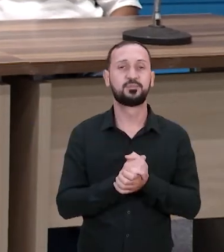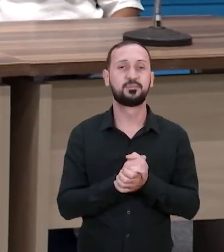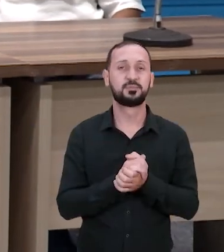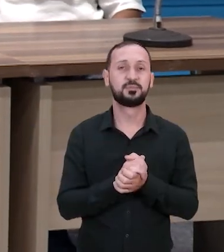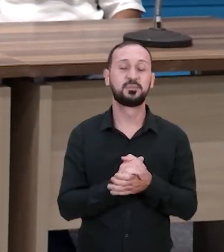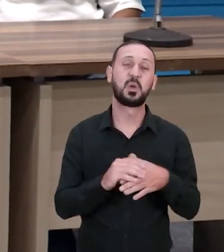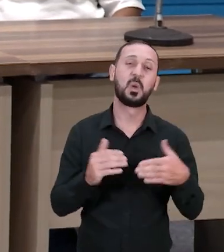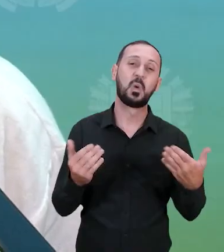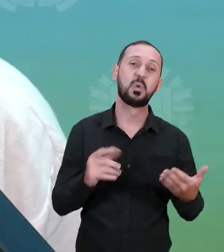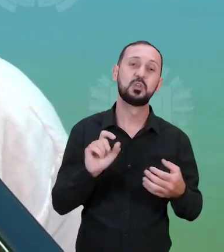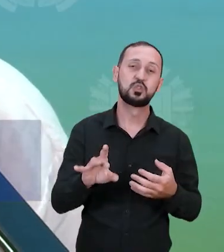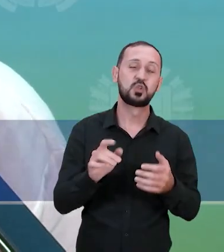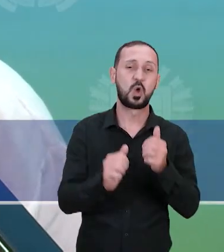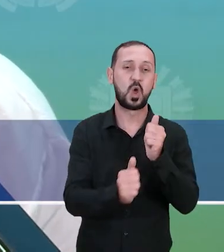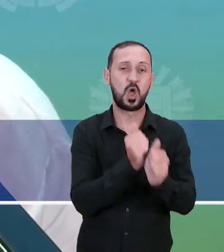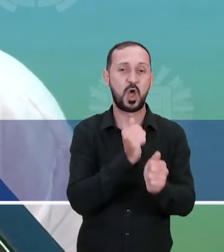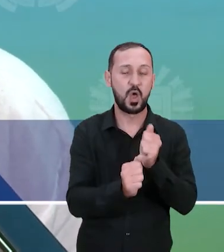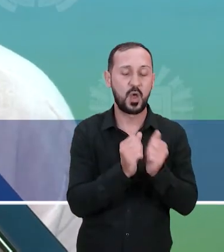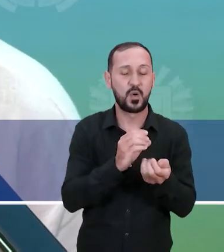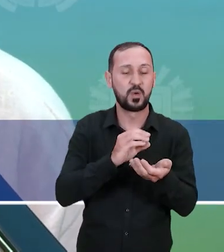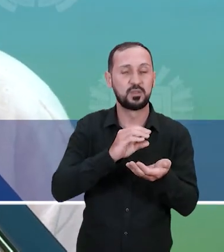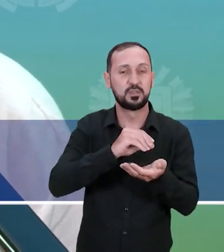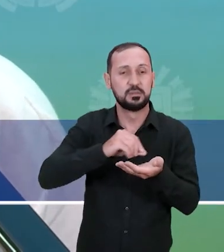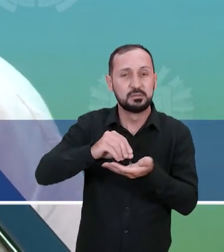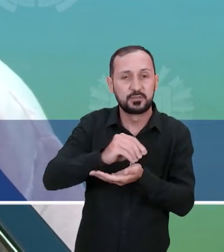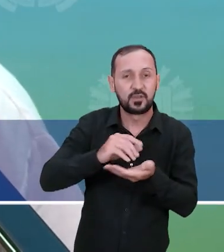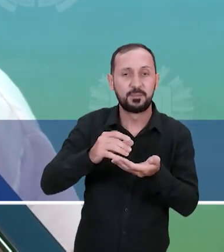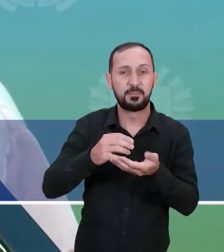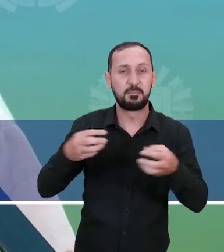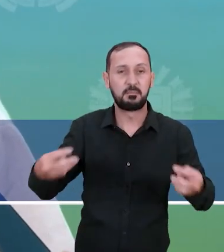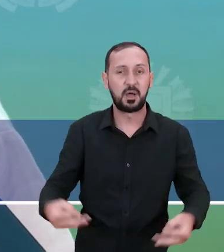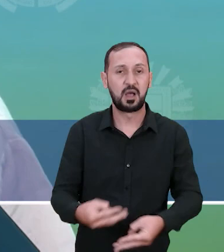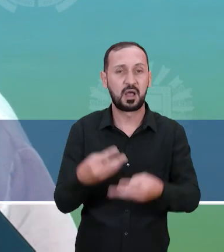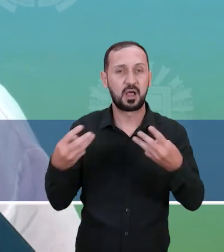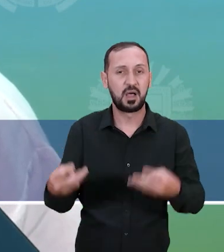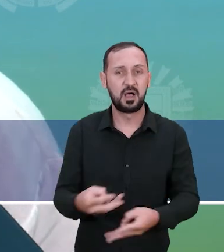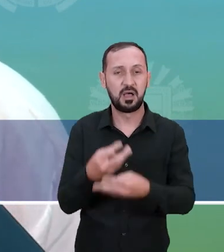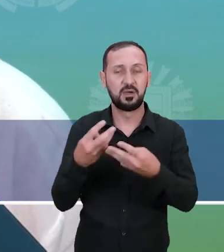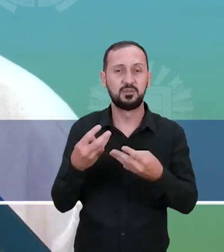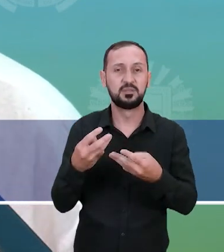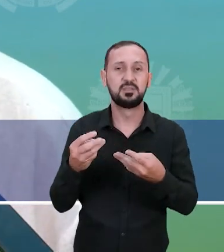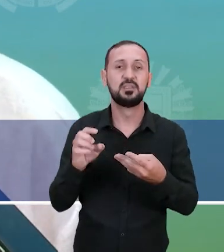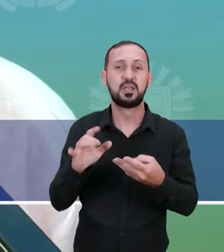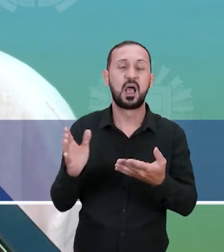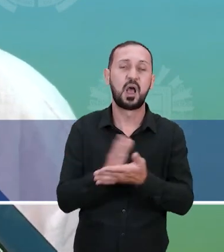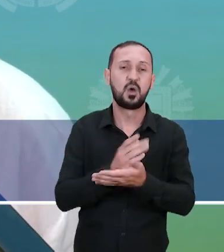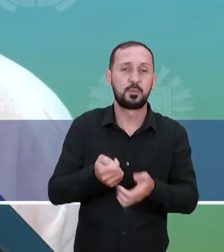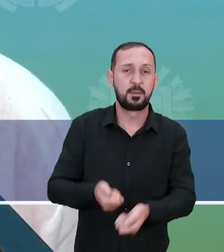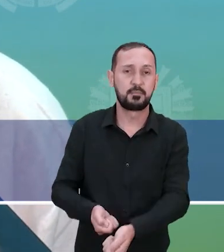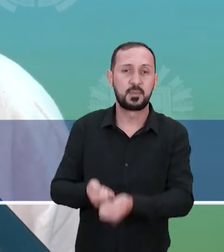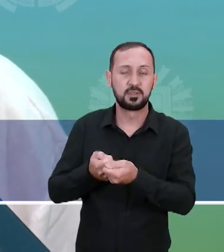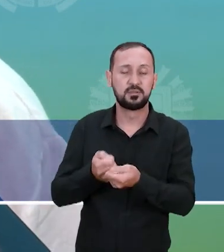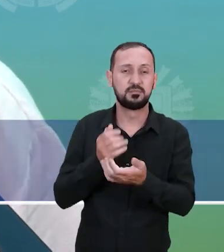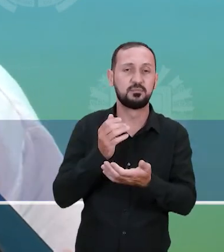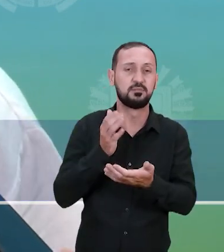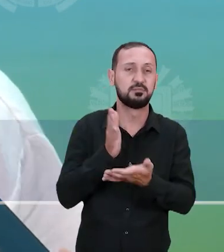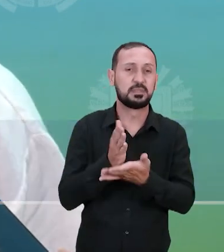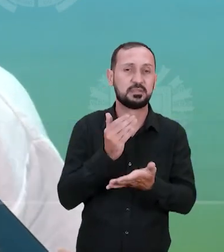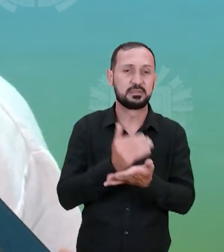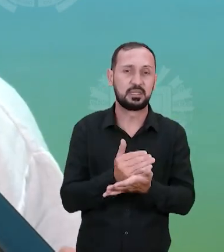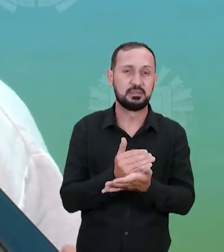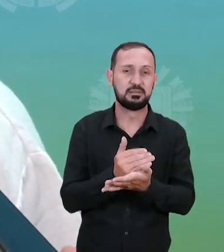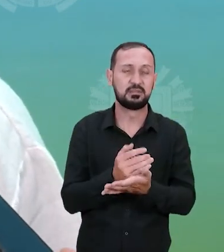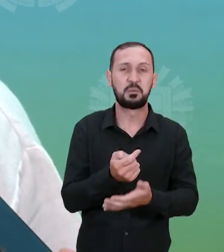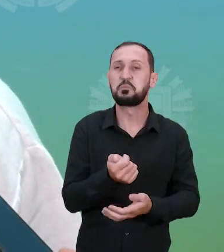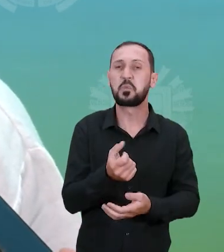adequada. Hoje é apenas arroz, farinha, macarrão, e alguma mandioca, né? Batata, muito